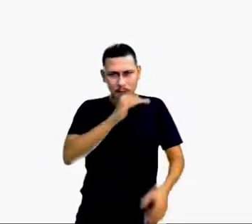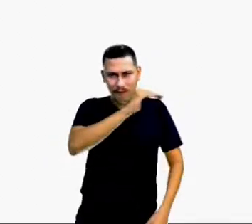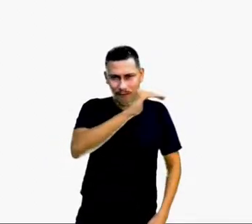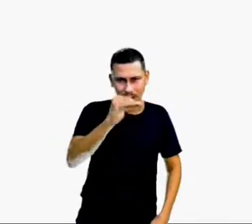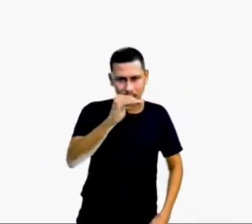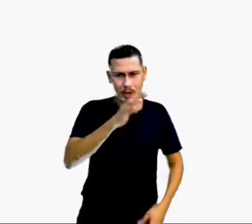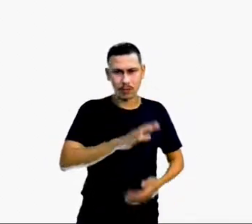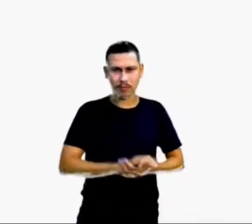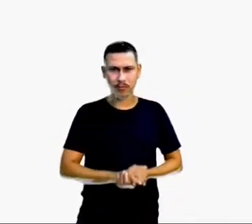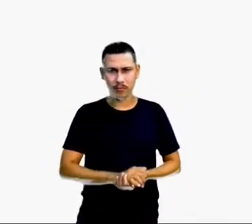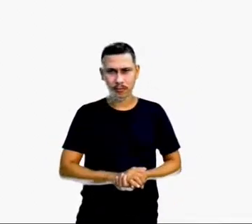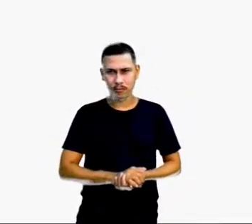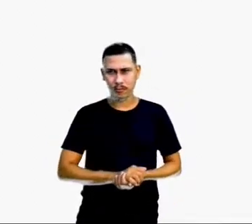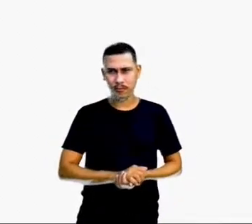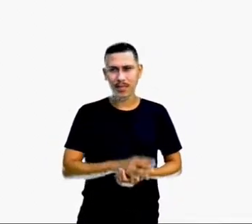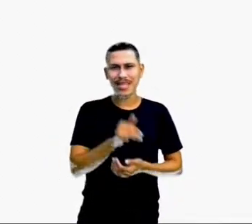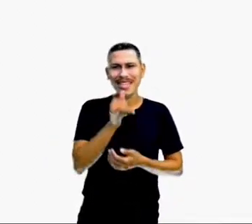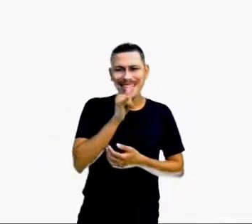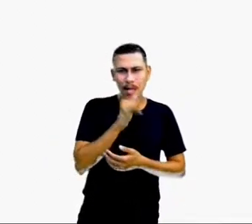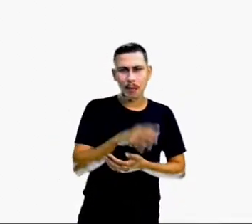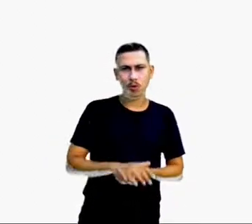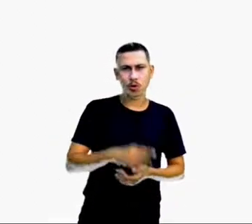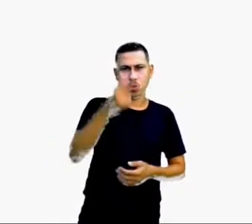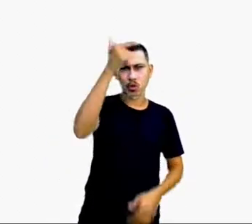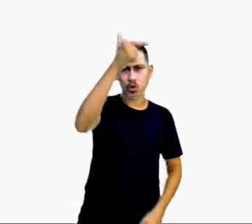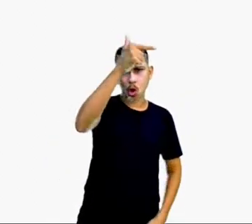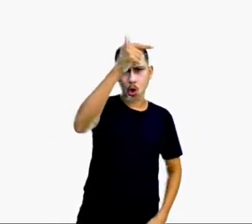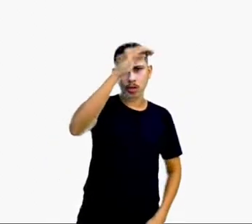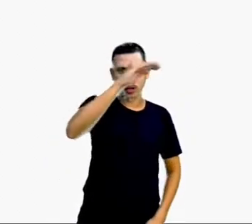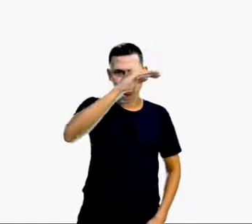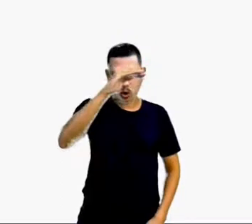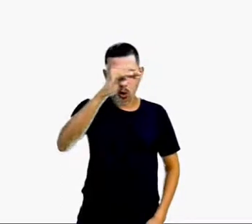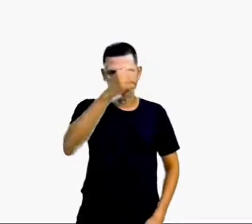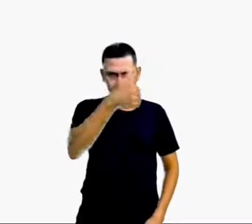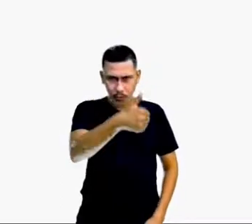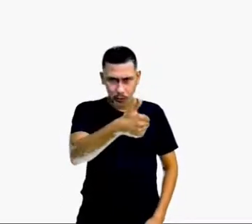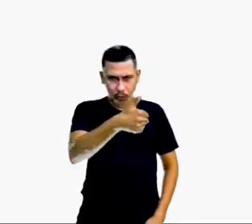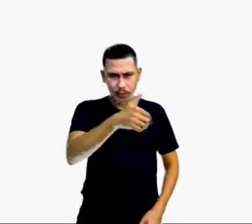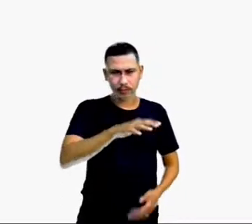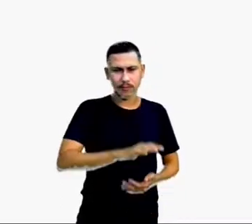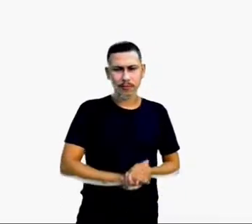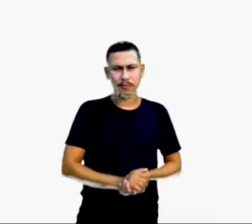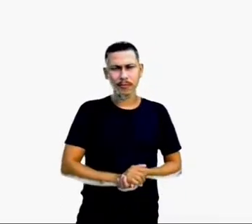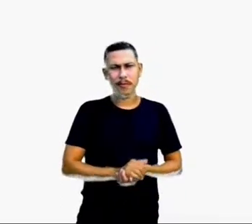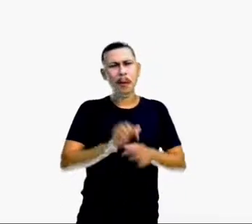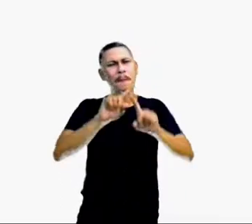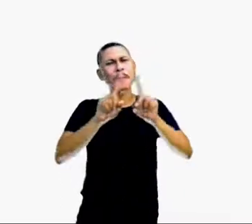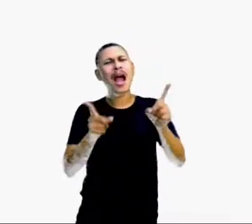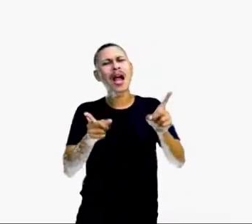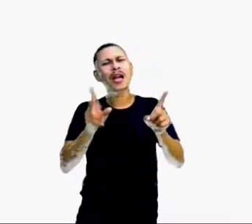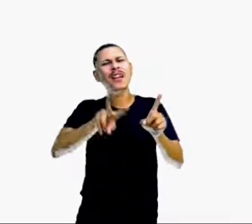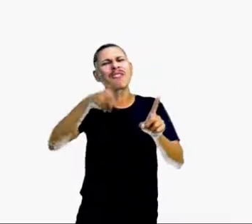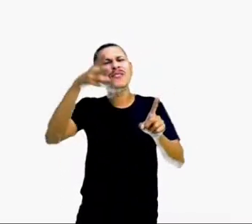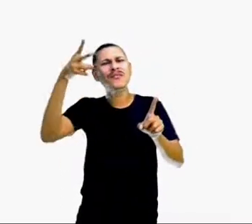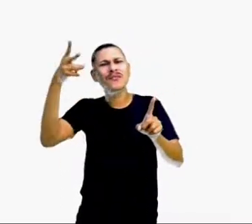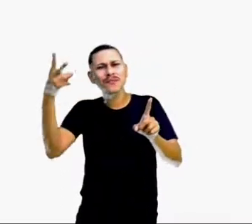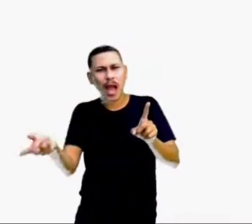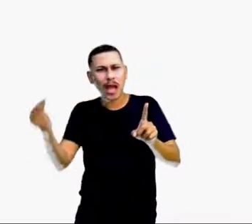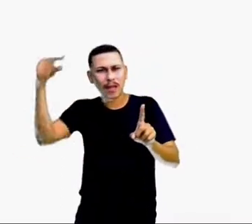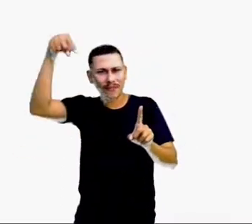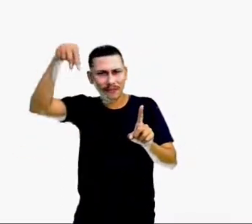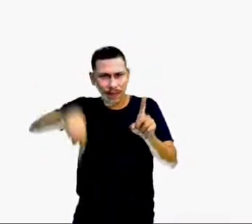de uma fração, ele é 2 sobre 1. Mas qual é o inverso de 2 sobre